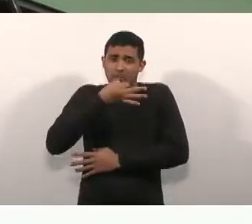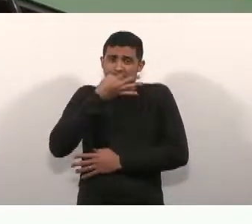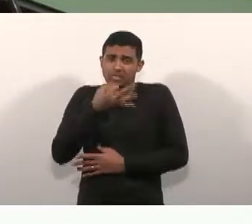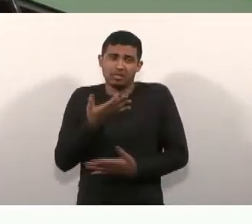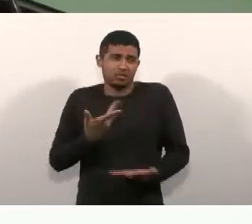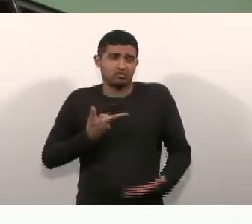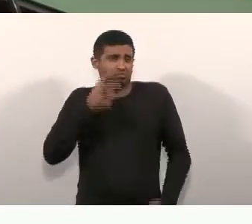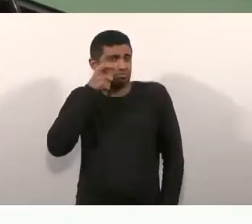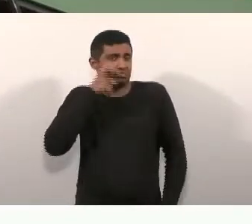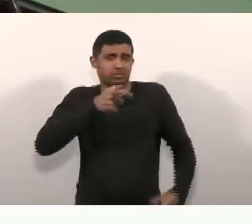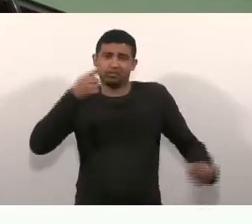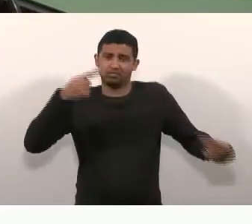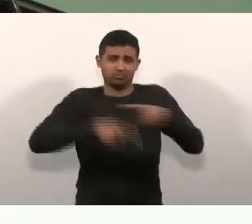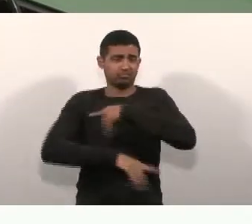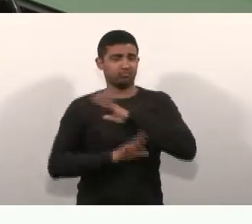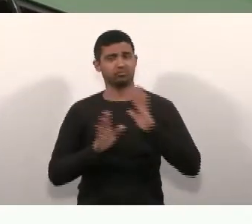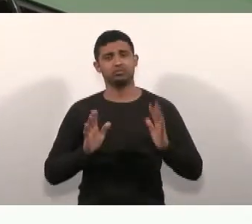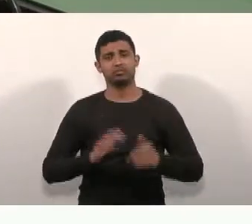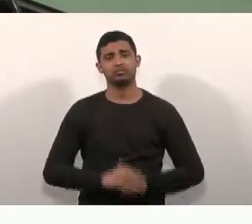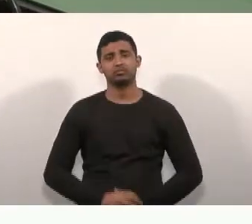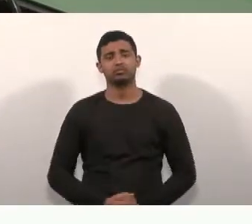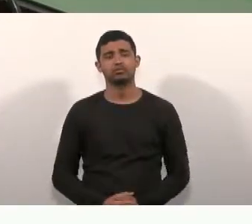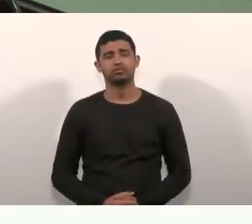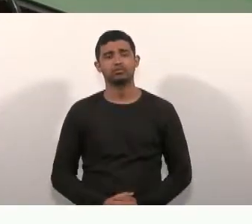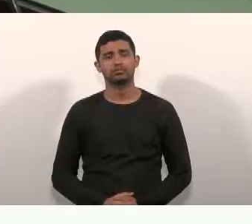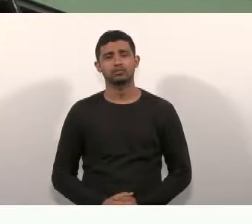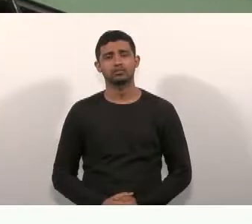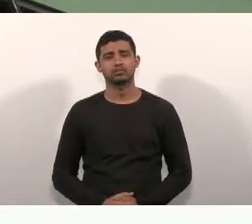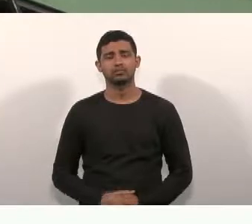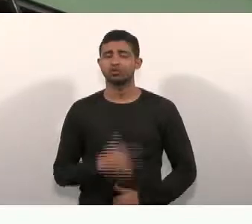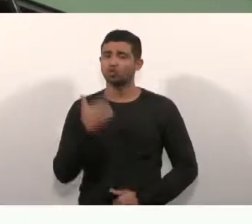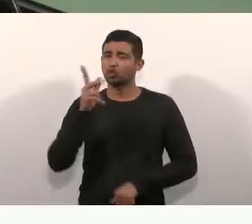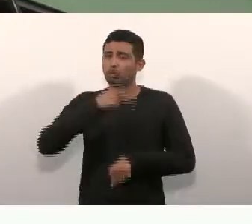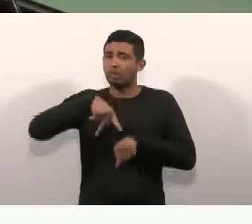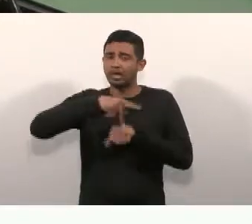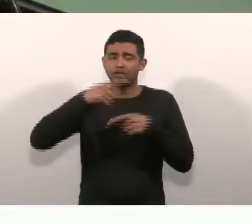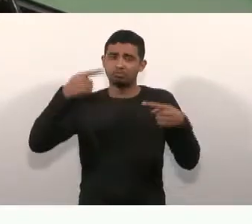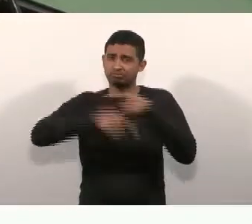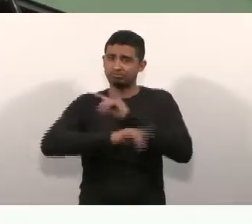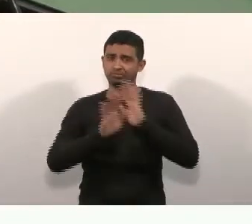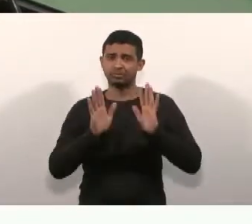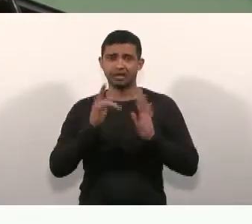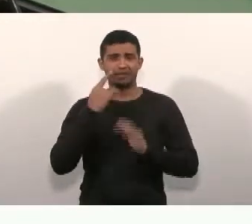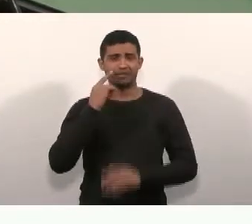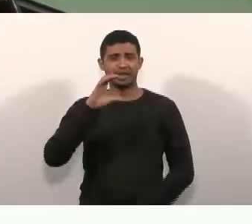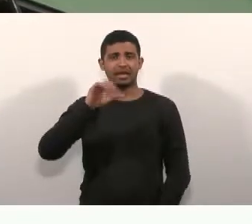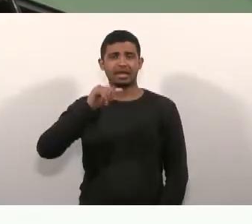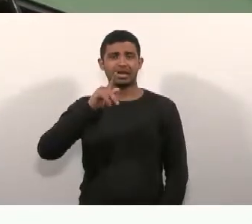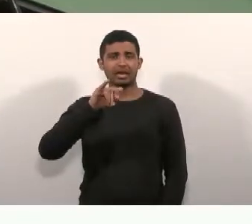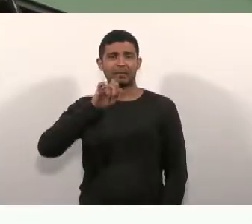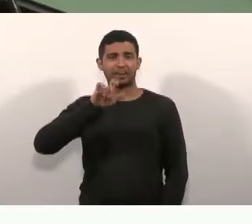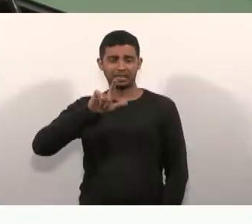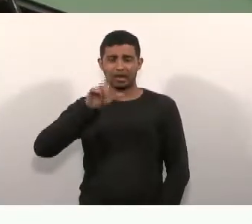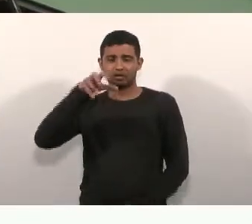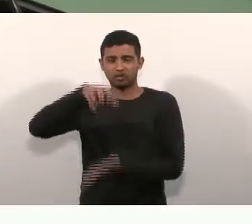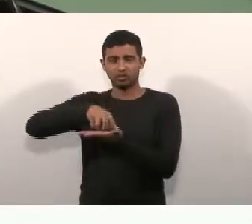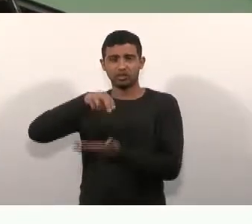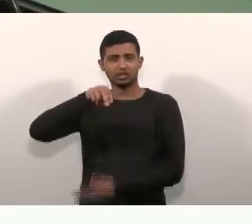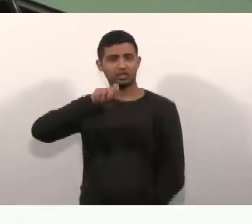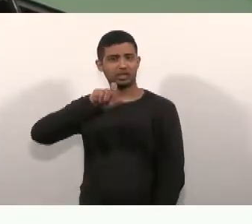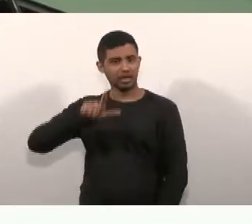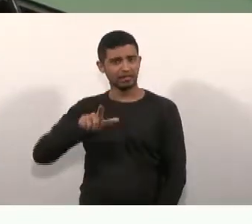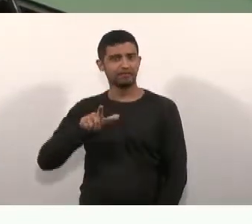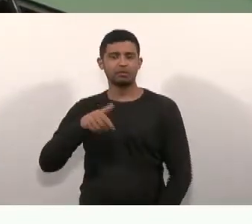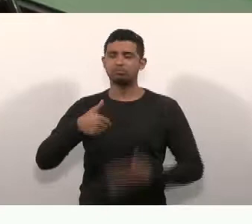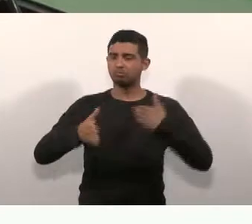interesses dos estaleiros de bandeira internacional, de bandeira estrangeira. O capital internacional no setor naval, em detrimento da nossa produção, da